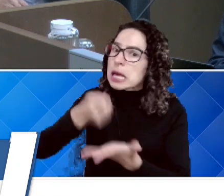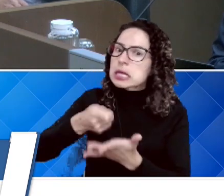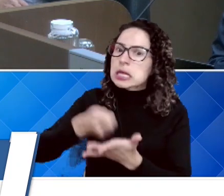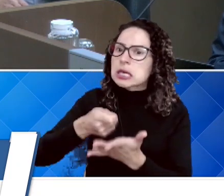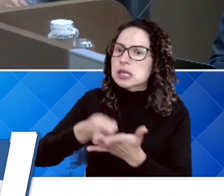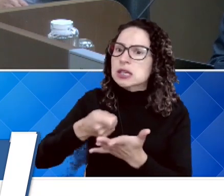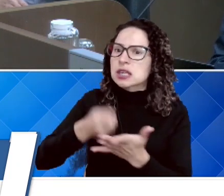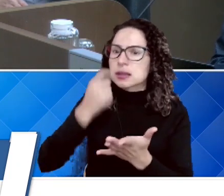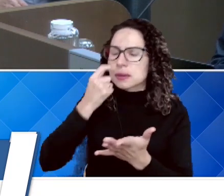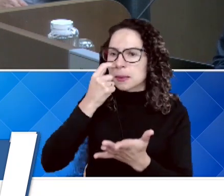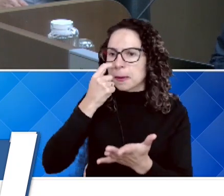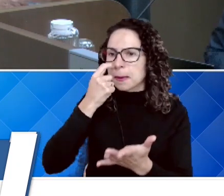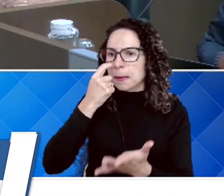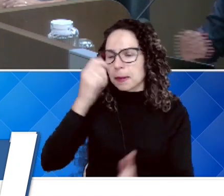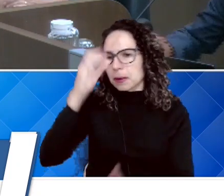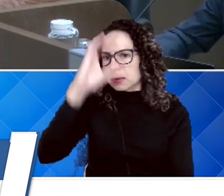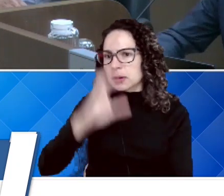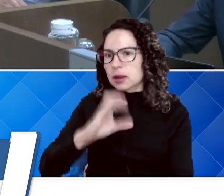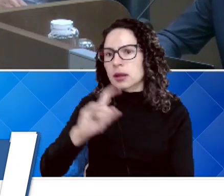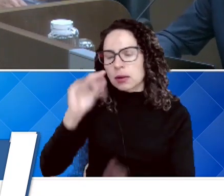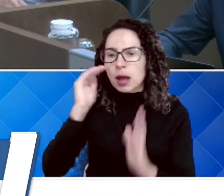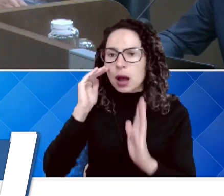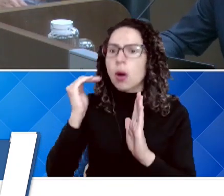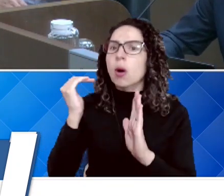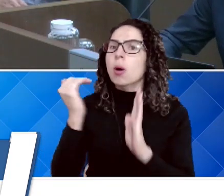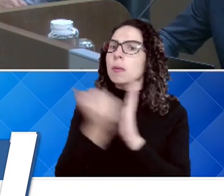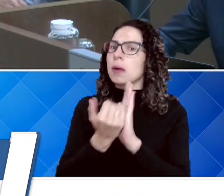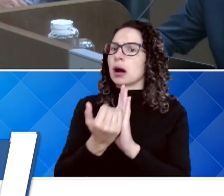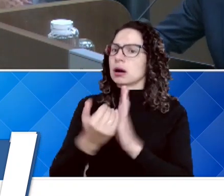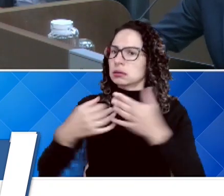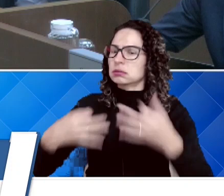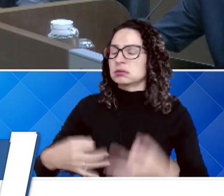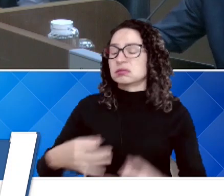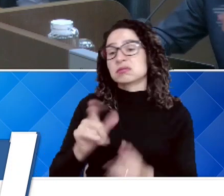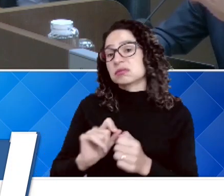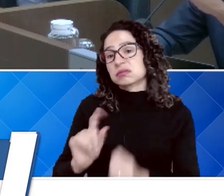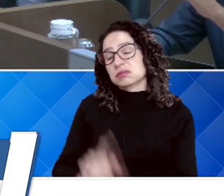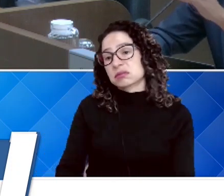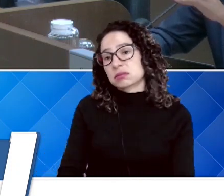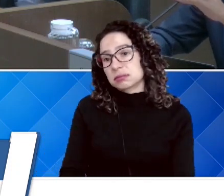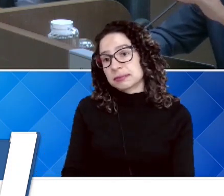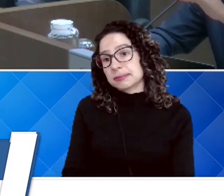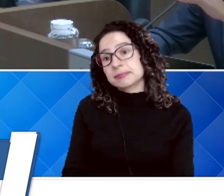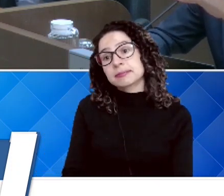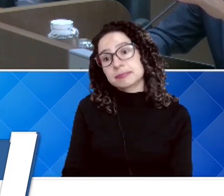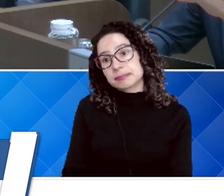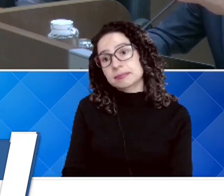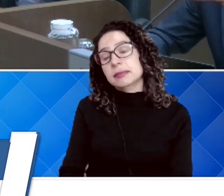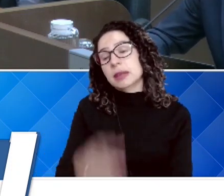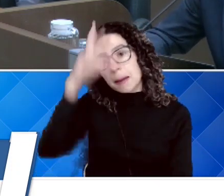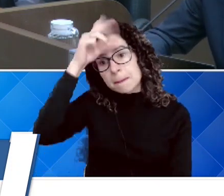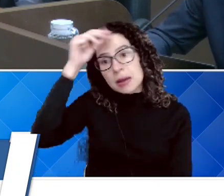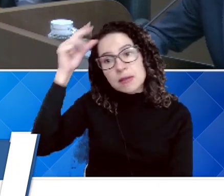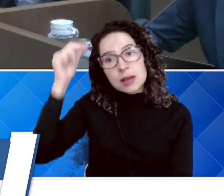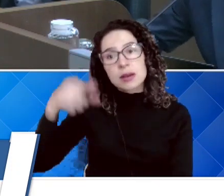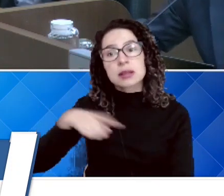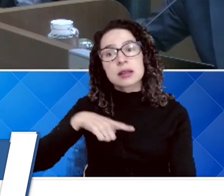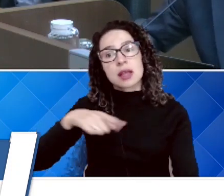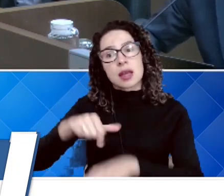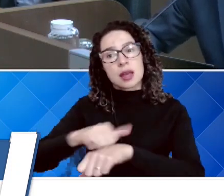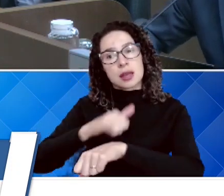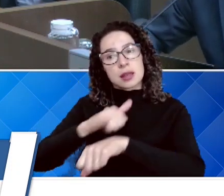o cidadão cumpra com a sua parte. Não faz. Então, ó, a prefeitura tem instrumentos legais